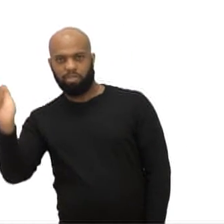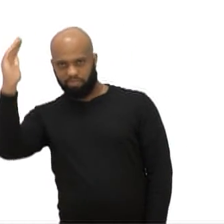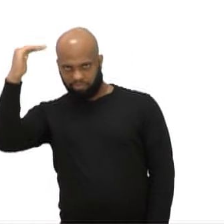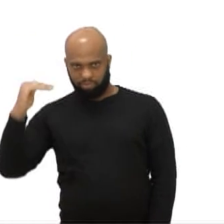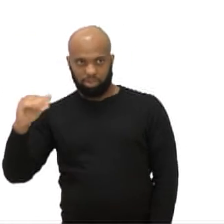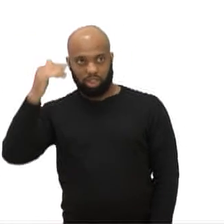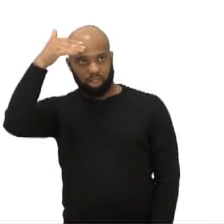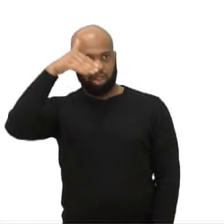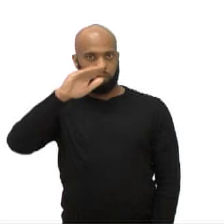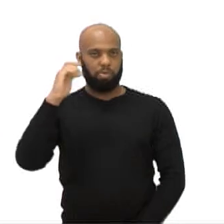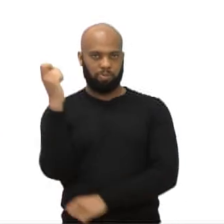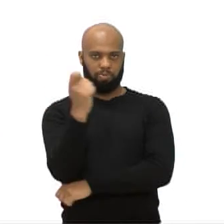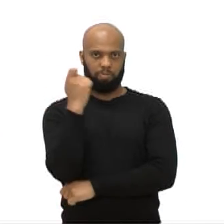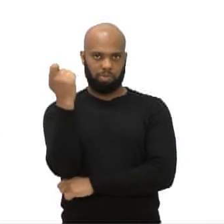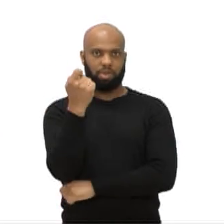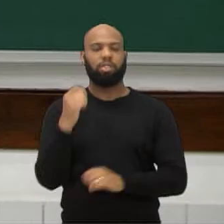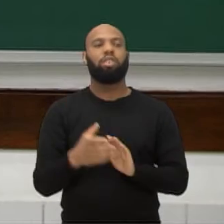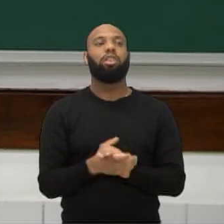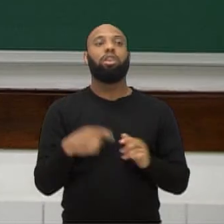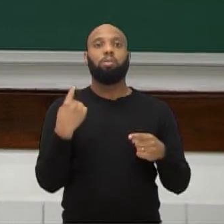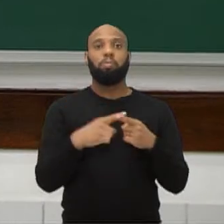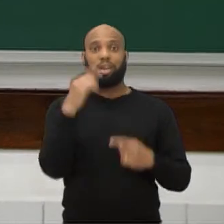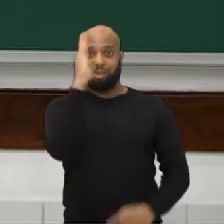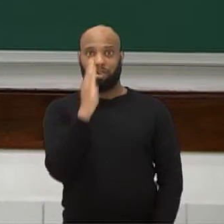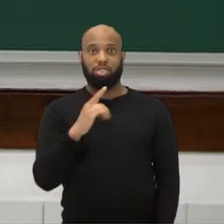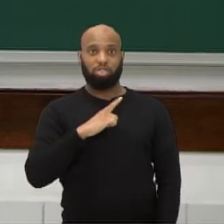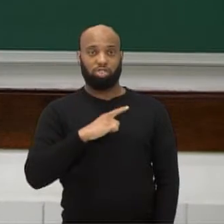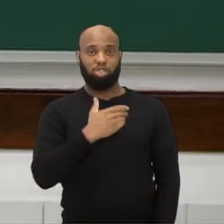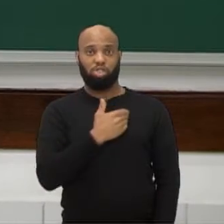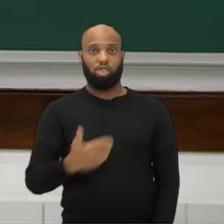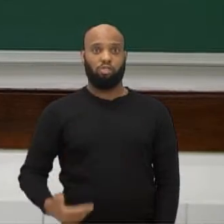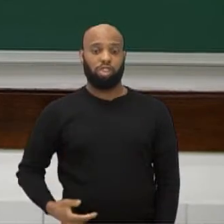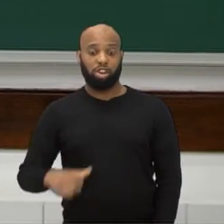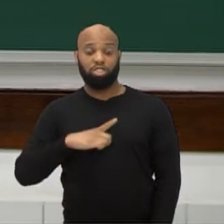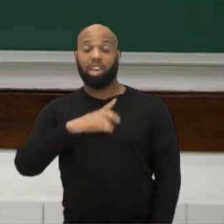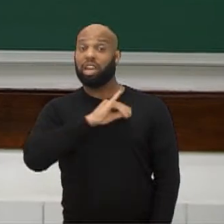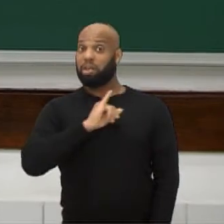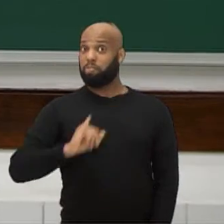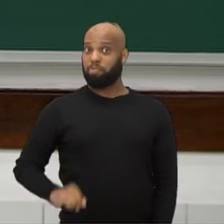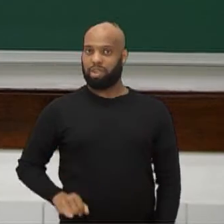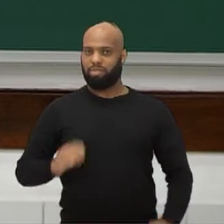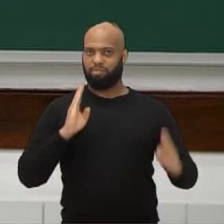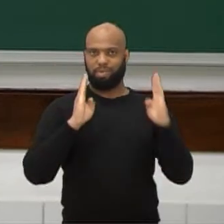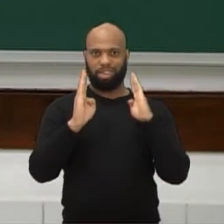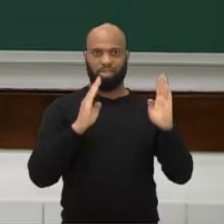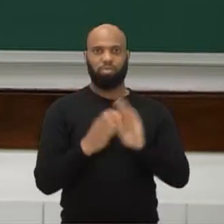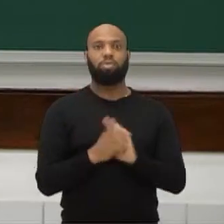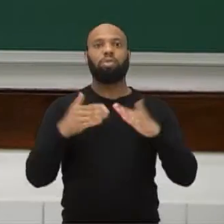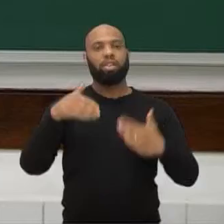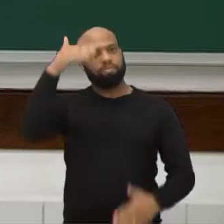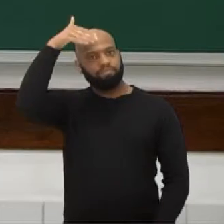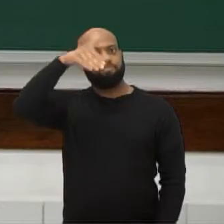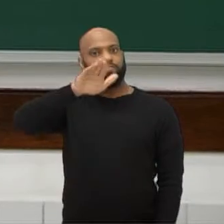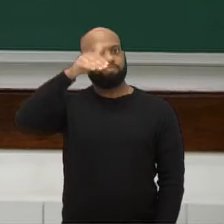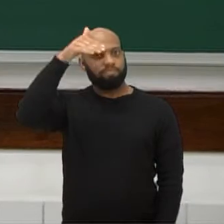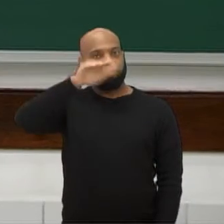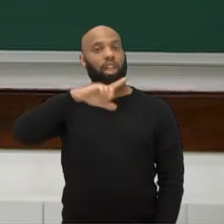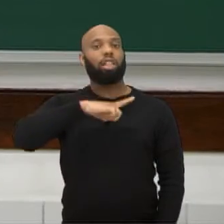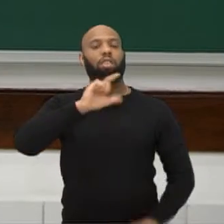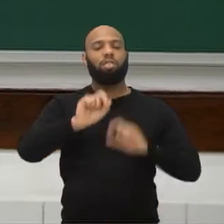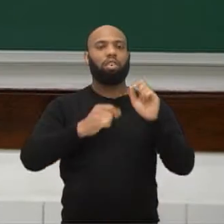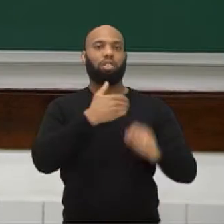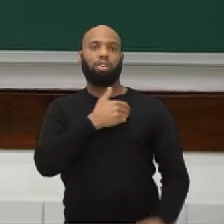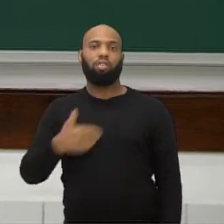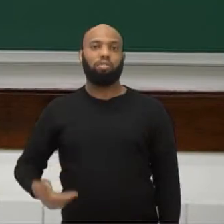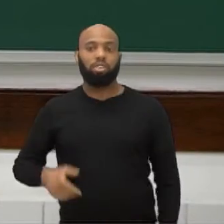República Rio-Grandense. O Brasil, um governo regencial de um império, ou seja, a República é um governo no qual